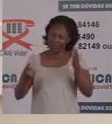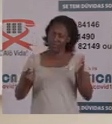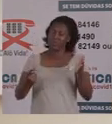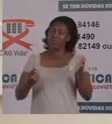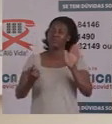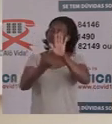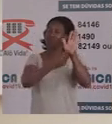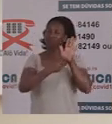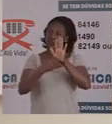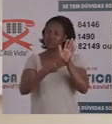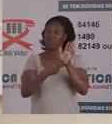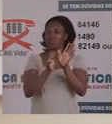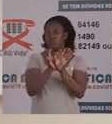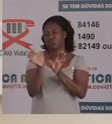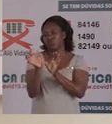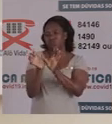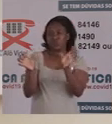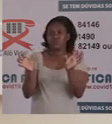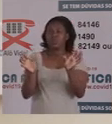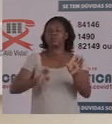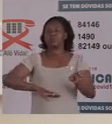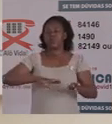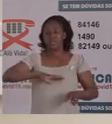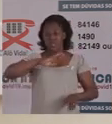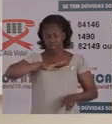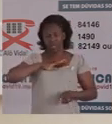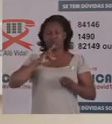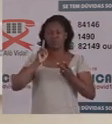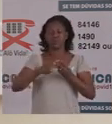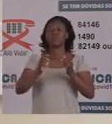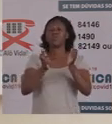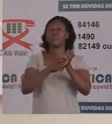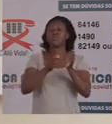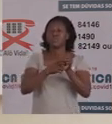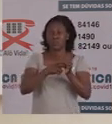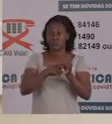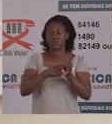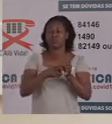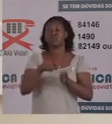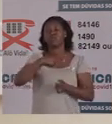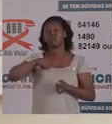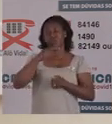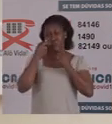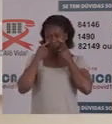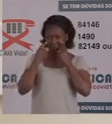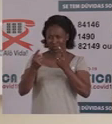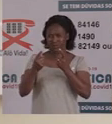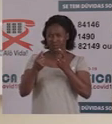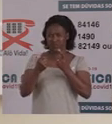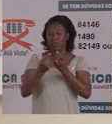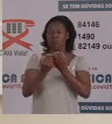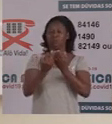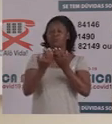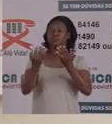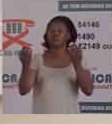casos por idade e por sexo. Nós vemos que temos a maior parte dos casos em indivíduos